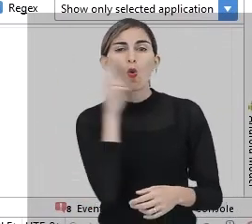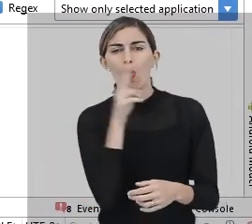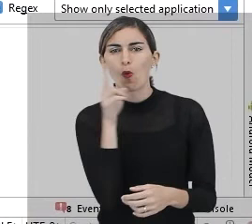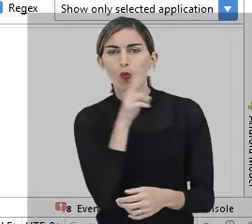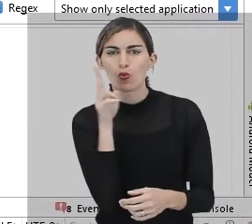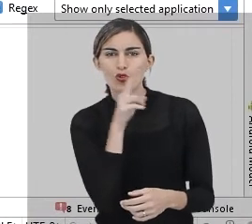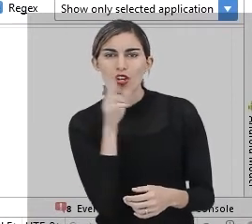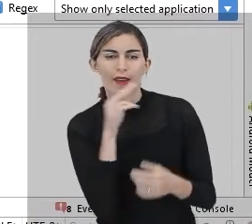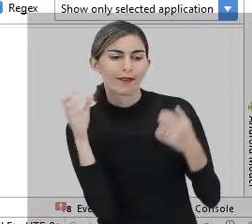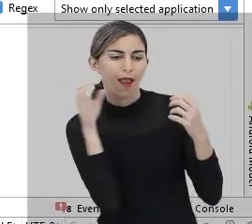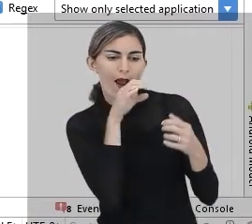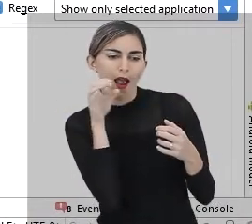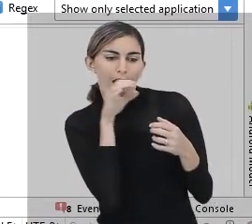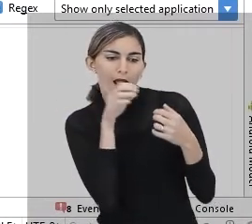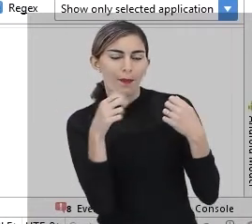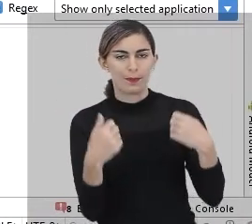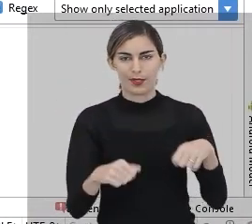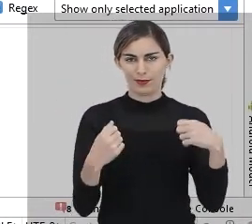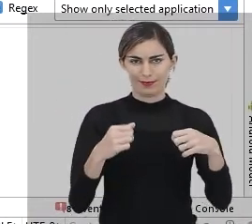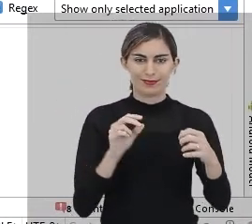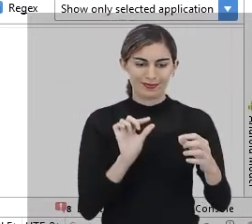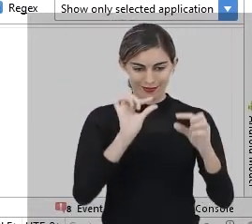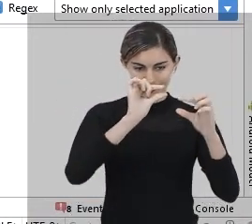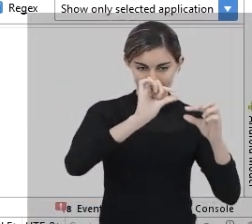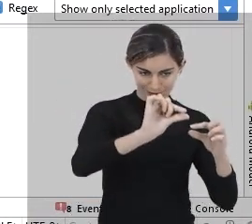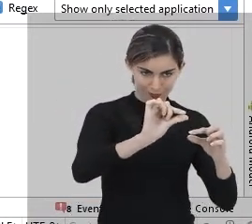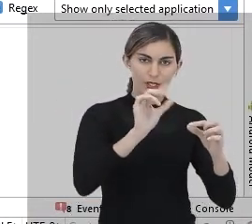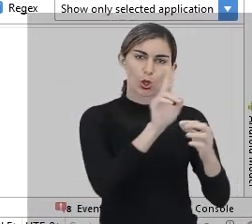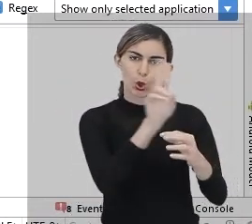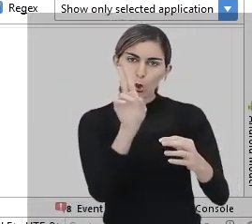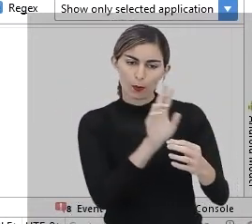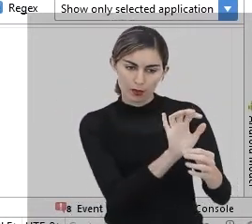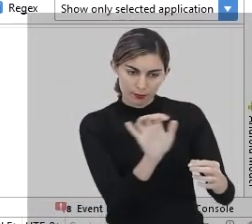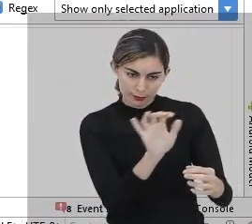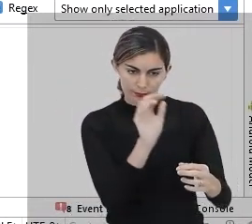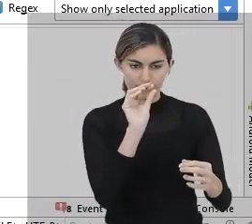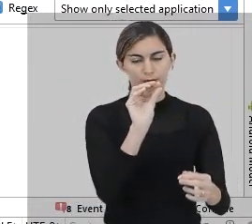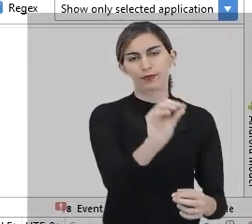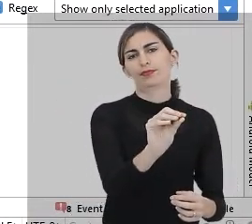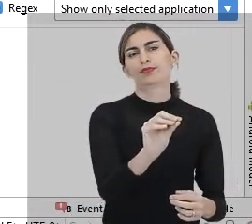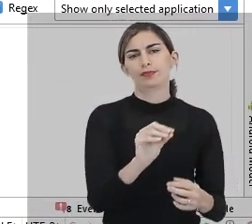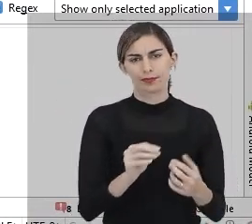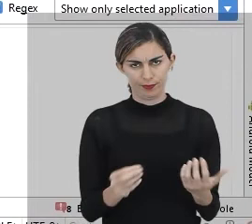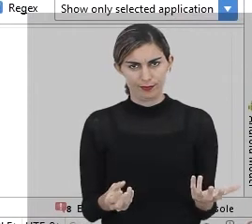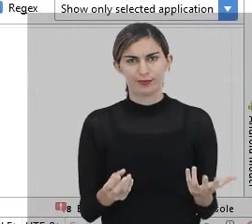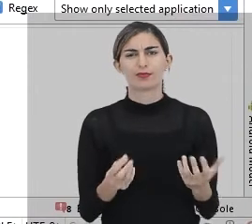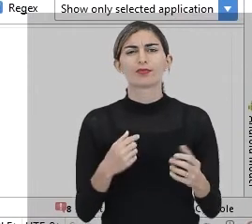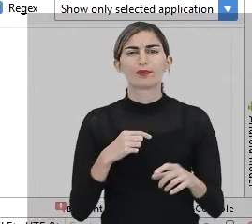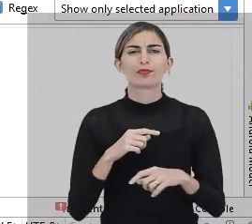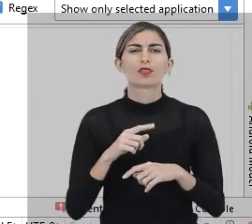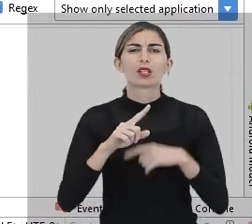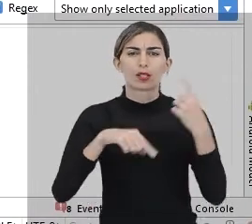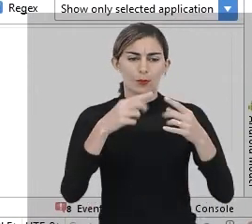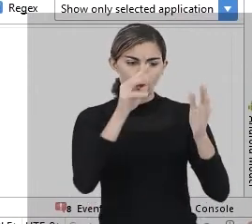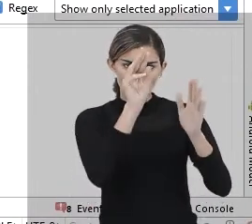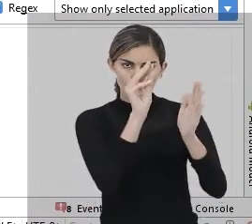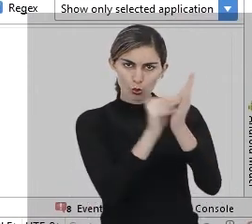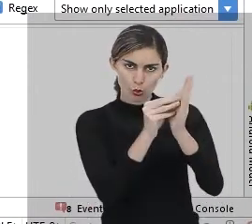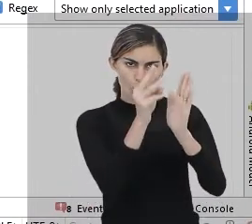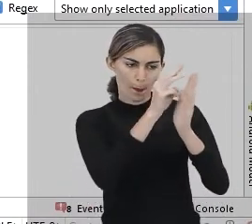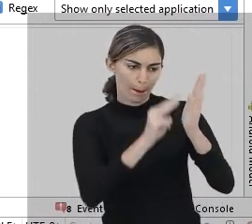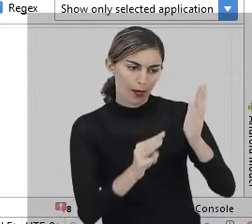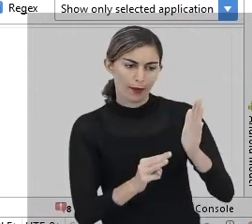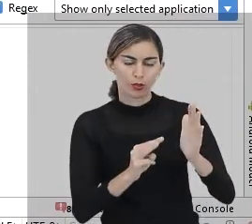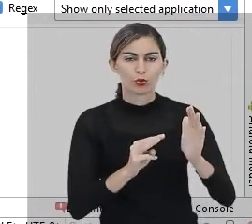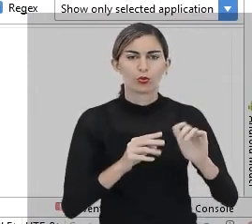botão, da mesma forma que a gente definiu a ação para os botões anteriores. E eu coloquei aqui um método que é